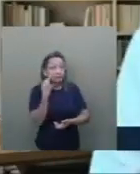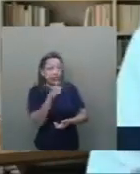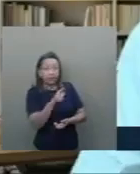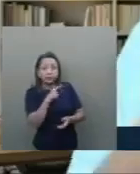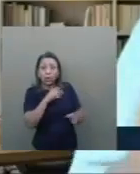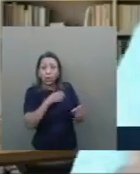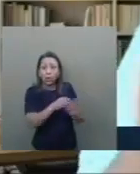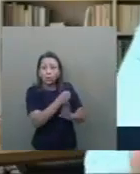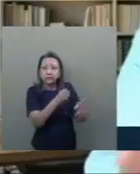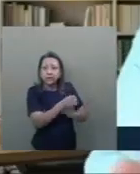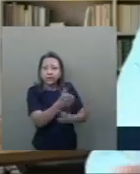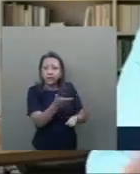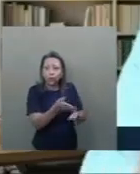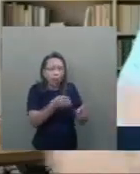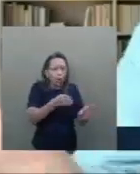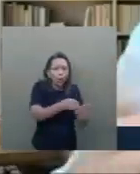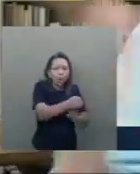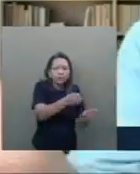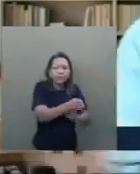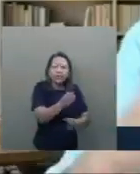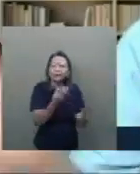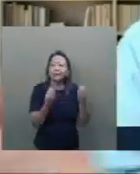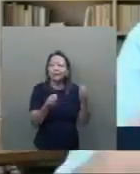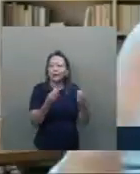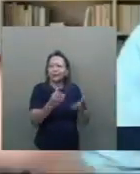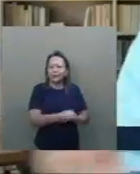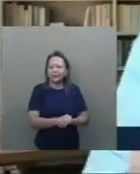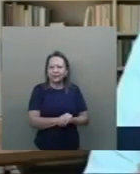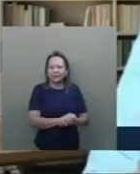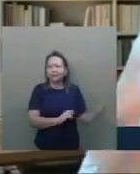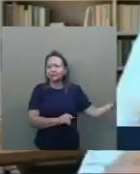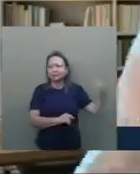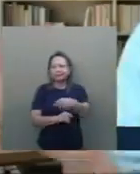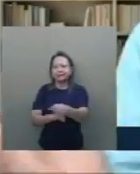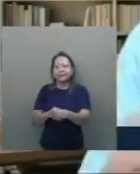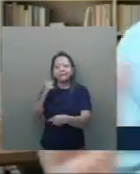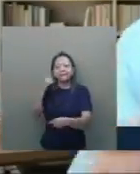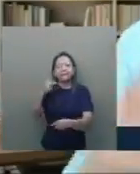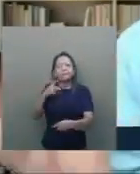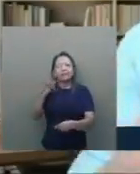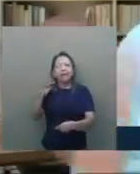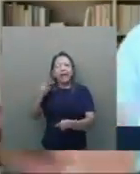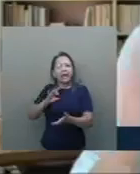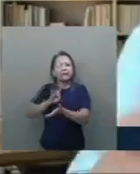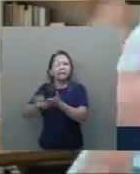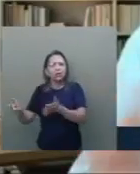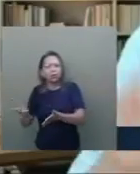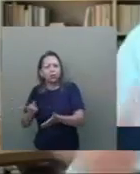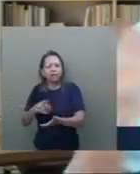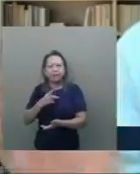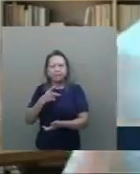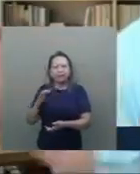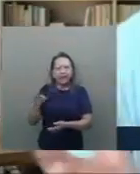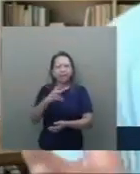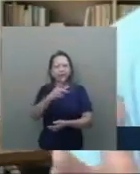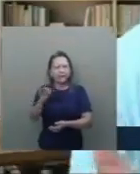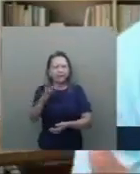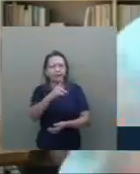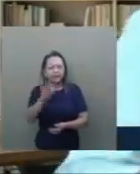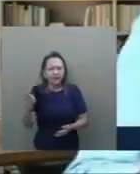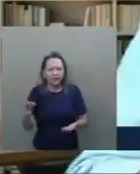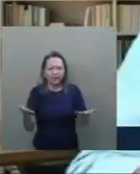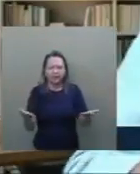adversário, que o tratou como inimigo, ou trata o PT como inimigo, ou às vezes eu digo, quando falam tanto PT,